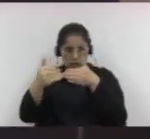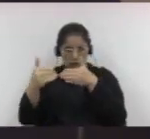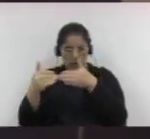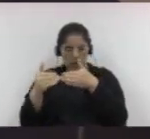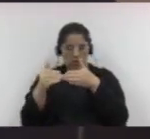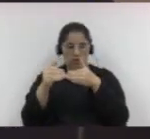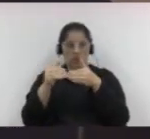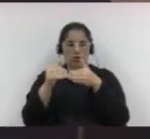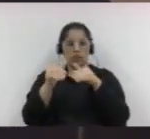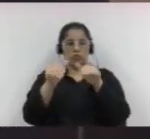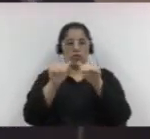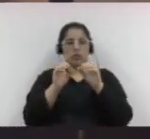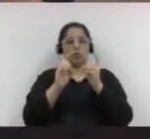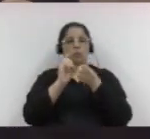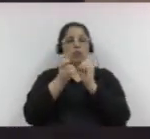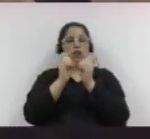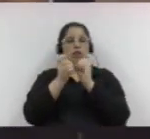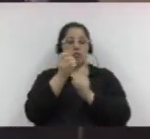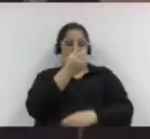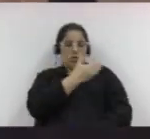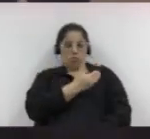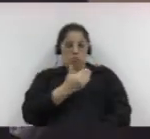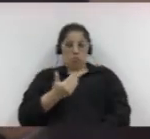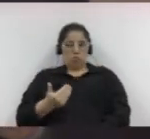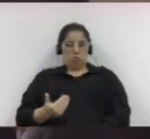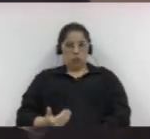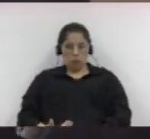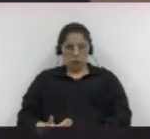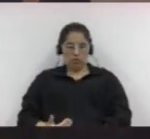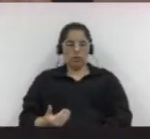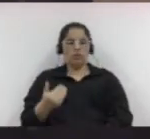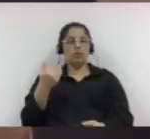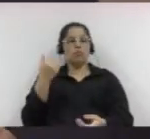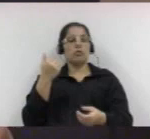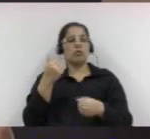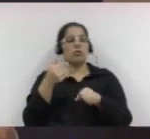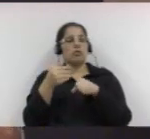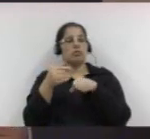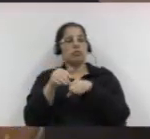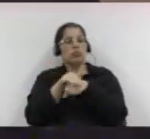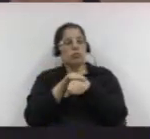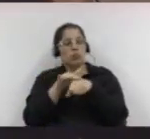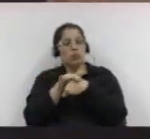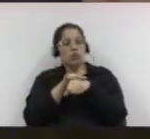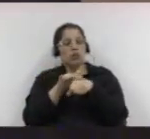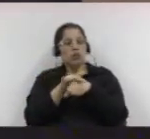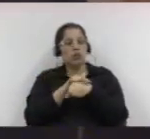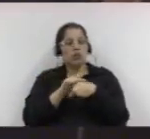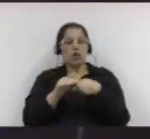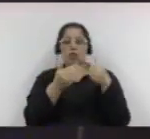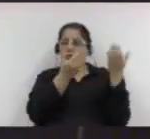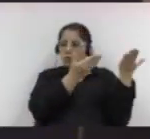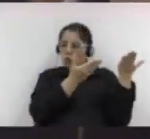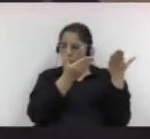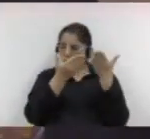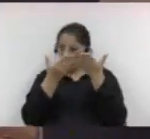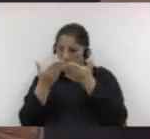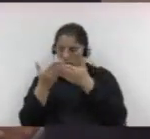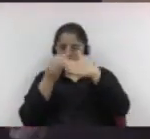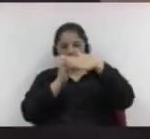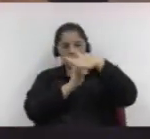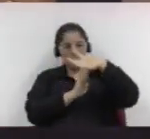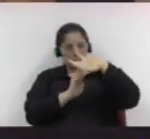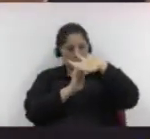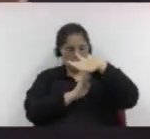pública, me desculpa, para tratar sobre o assunto. Vou convidar empresas